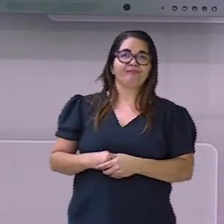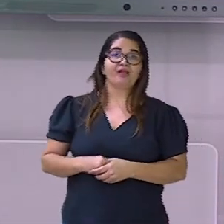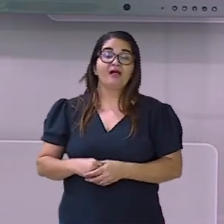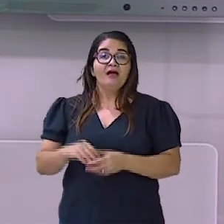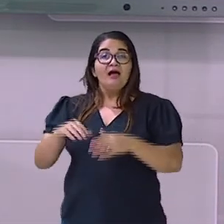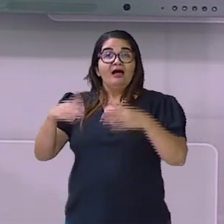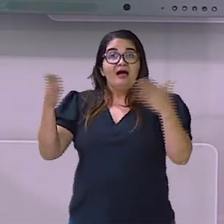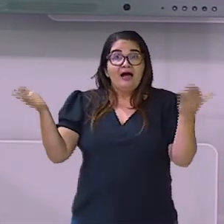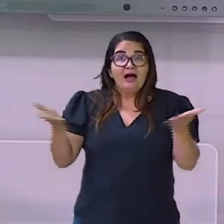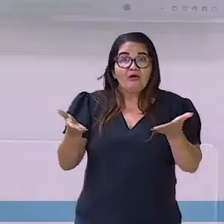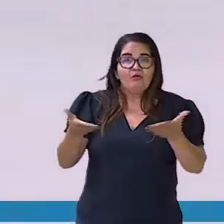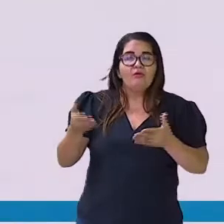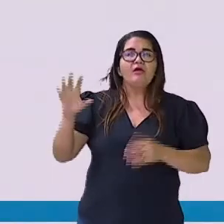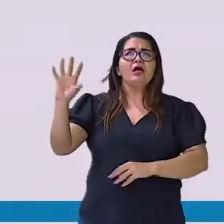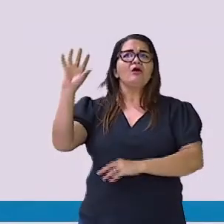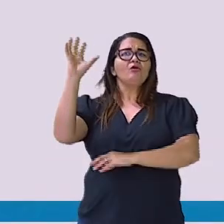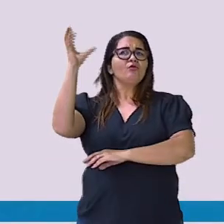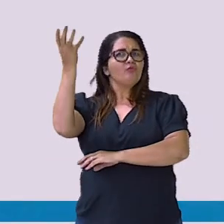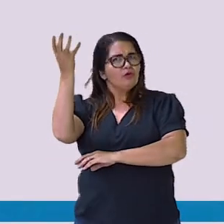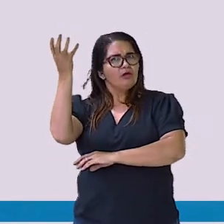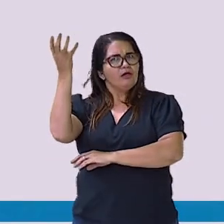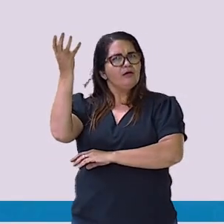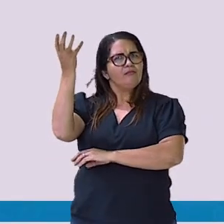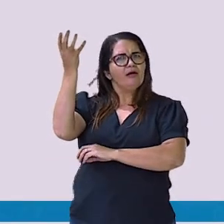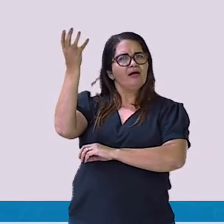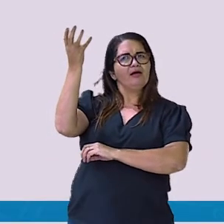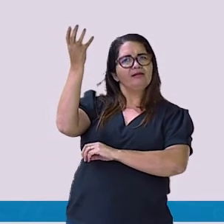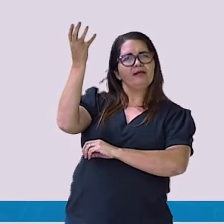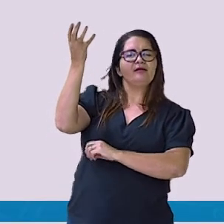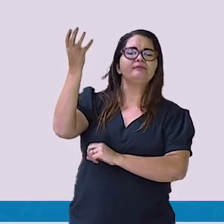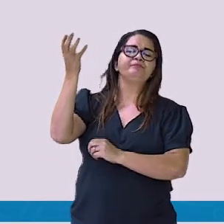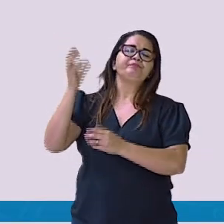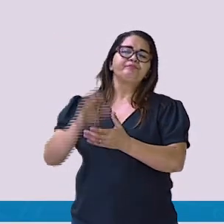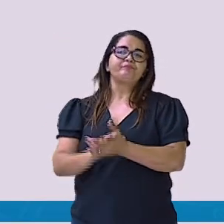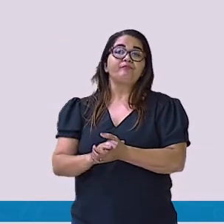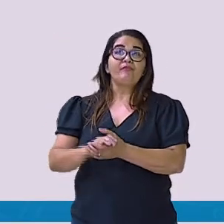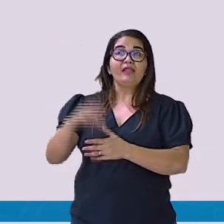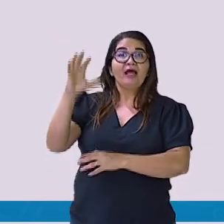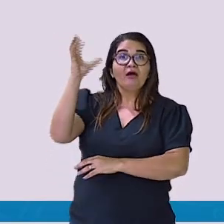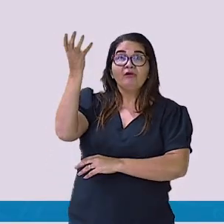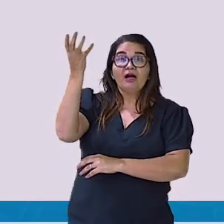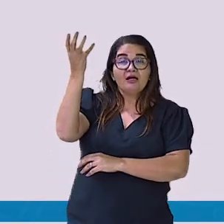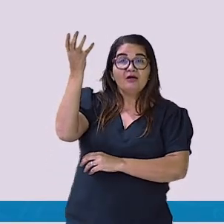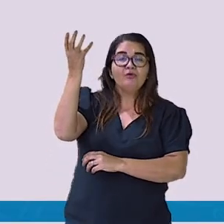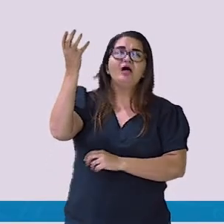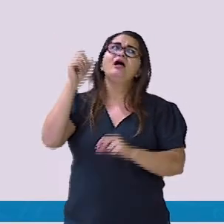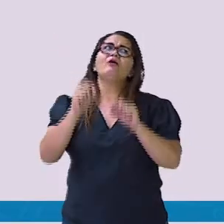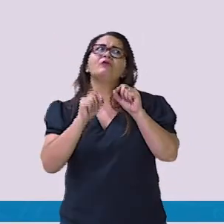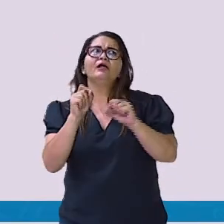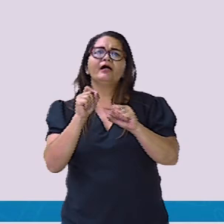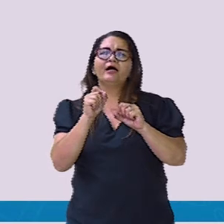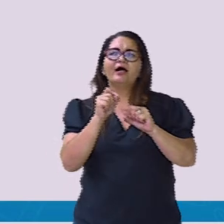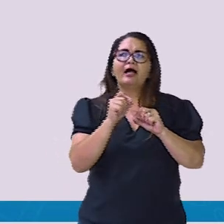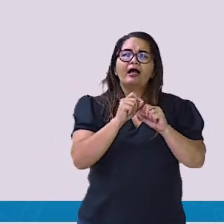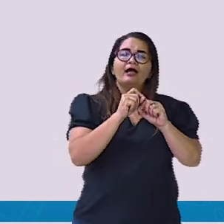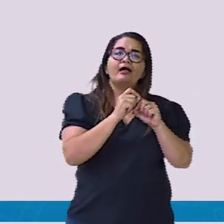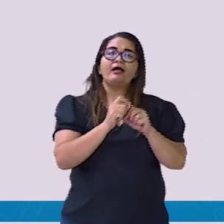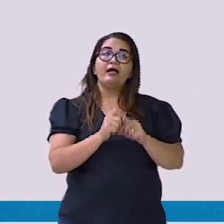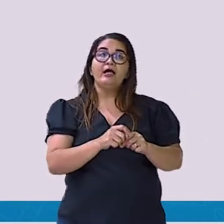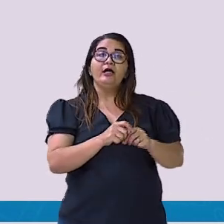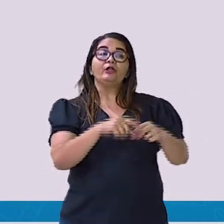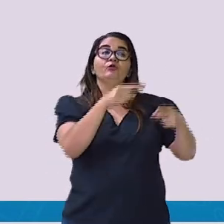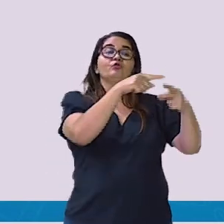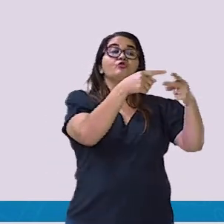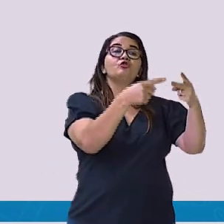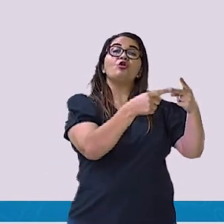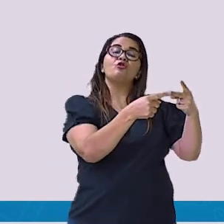Clima temperado. Em geral, nesse tipo de clima, verão quente e inverno frio. E nós